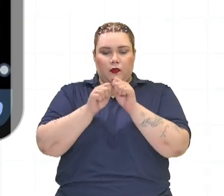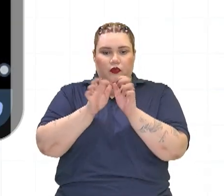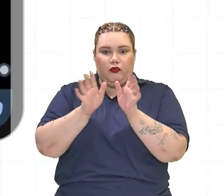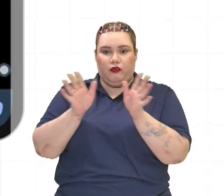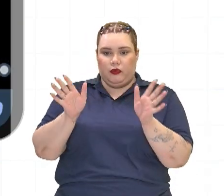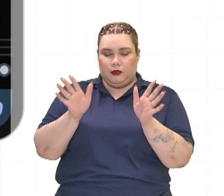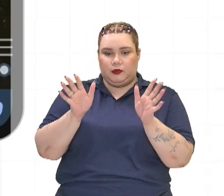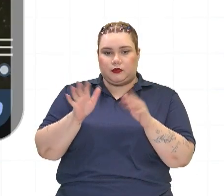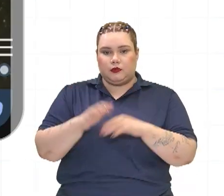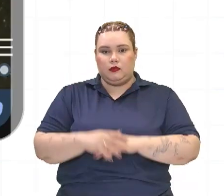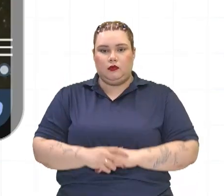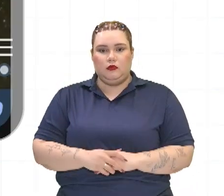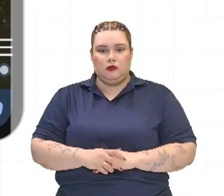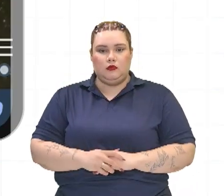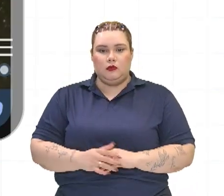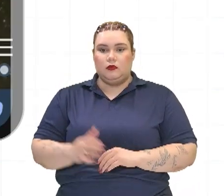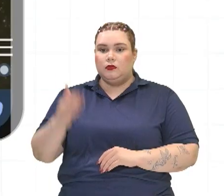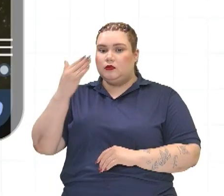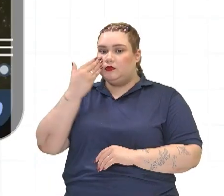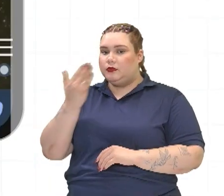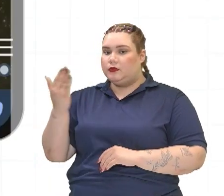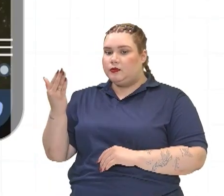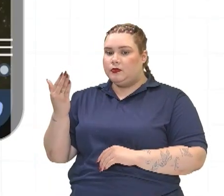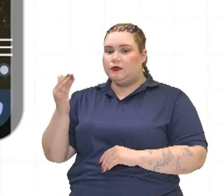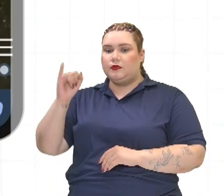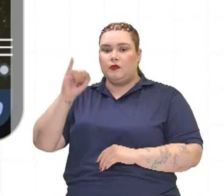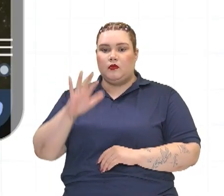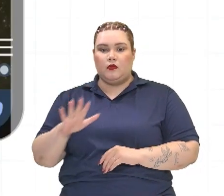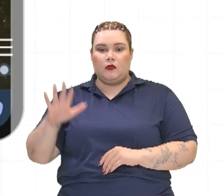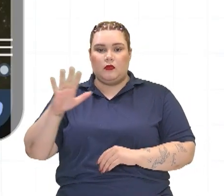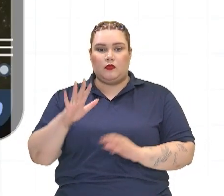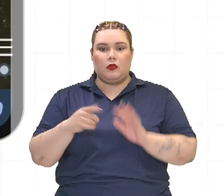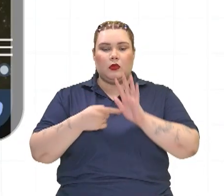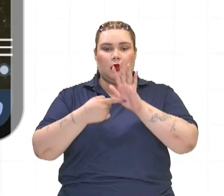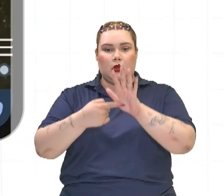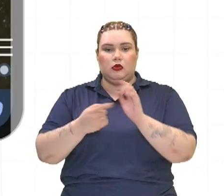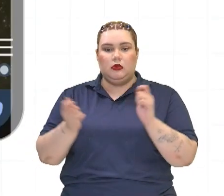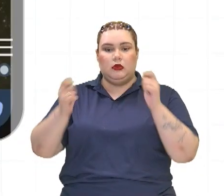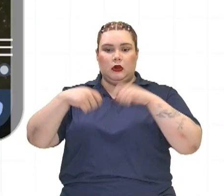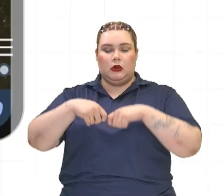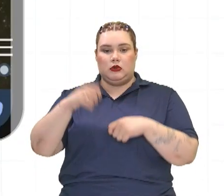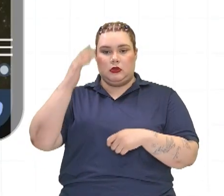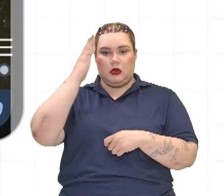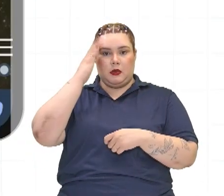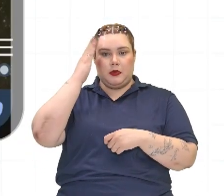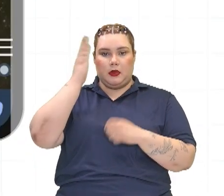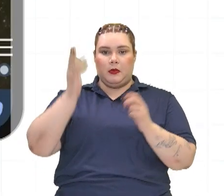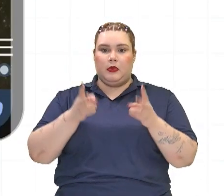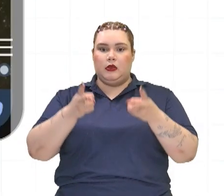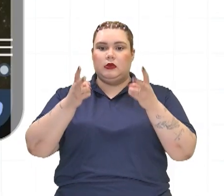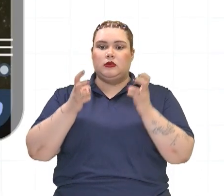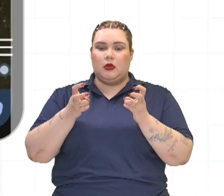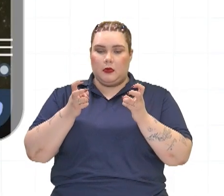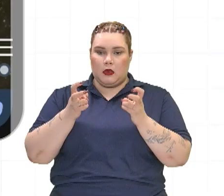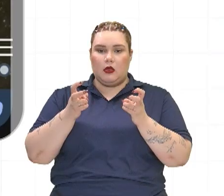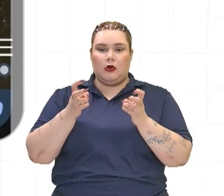polares. Aqui também nós temos essa imagem onde a gente consegue observar aí